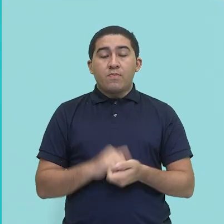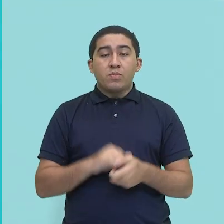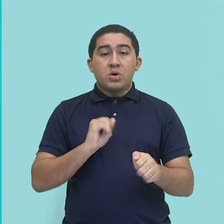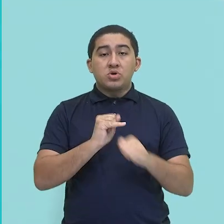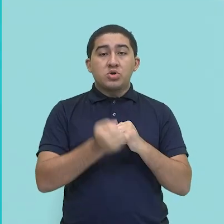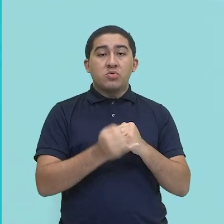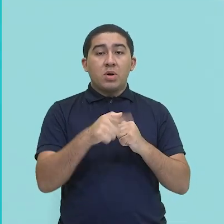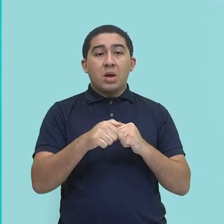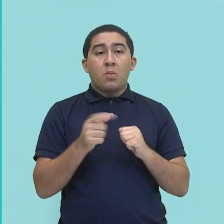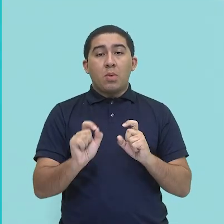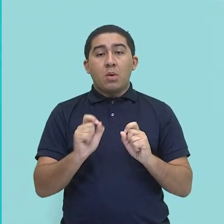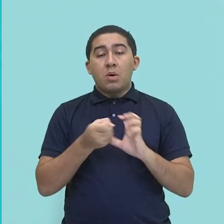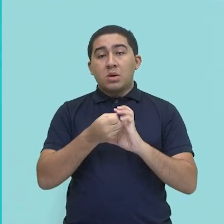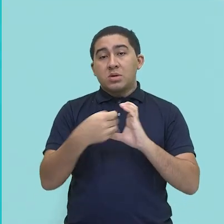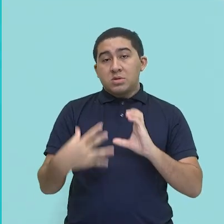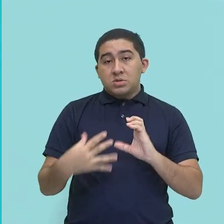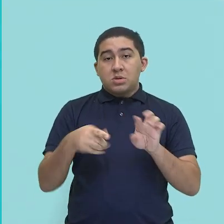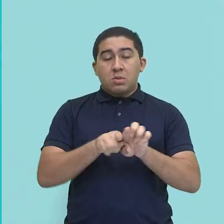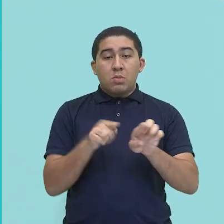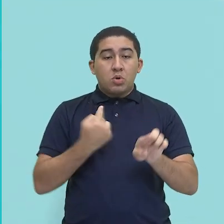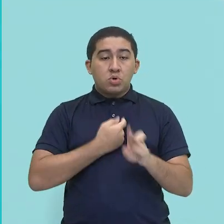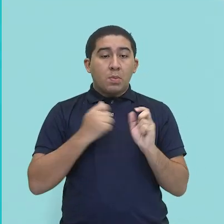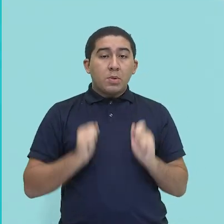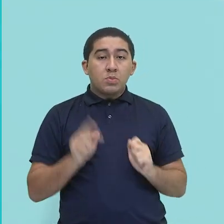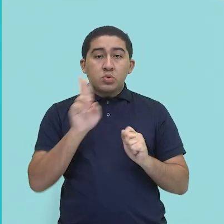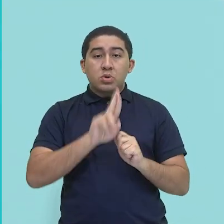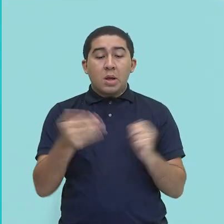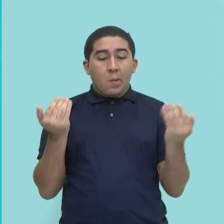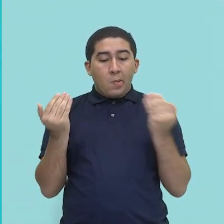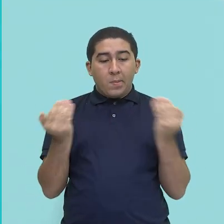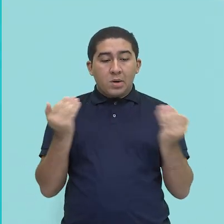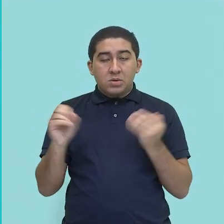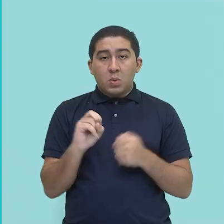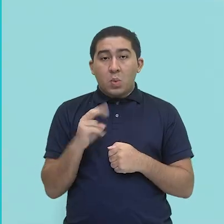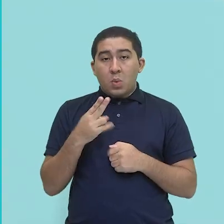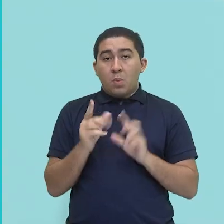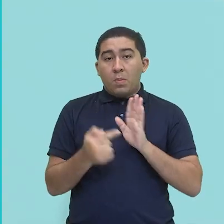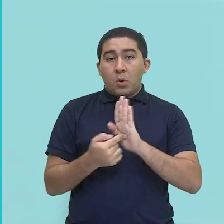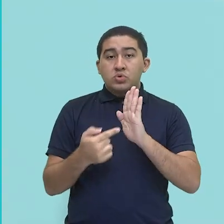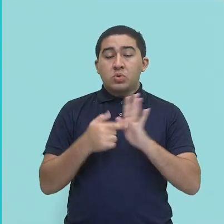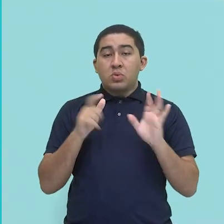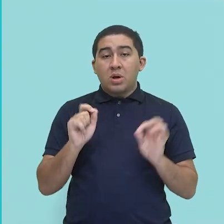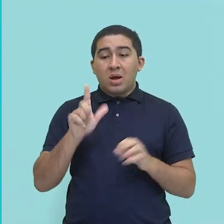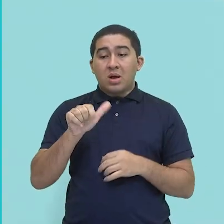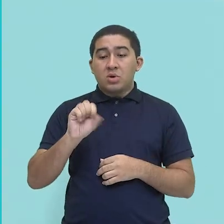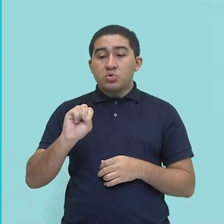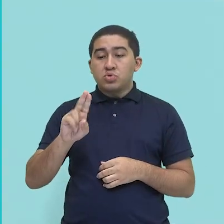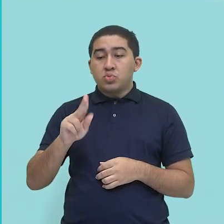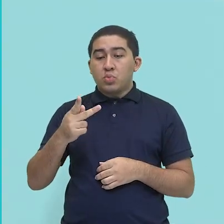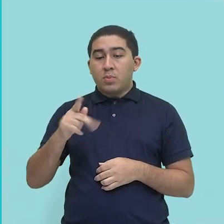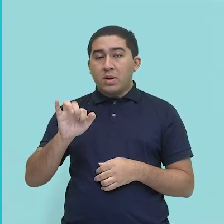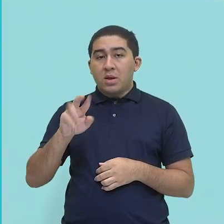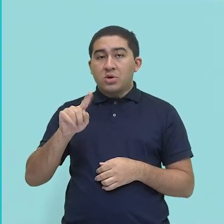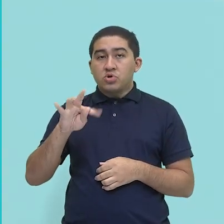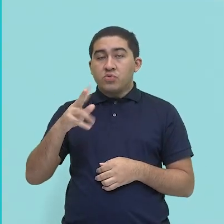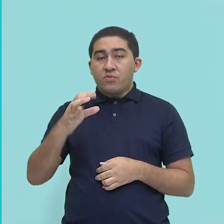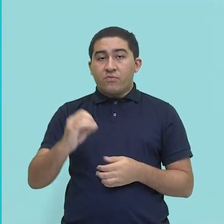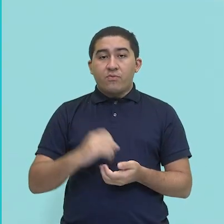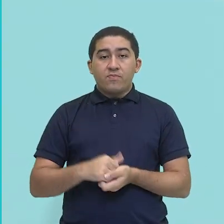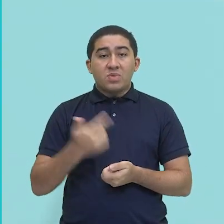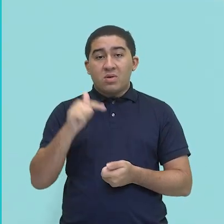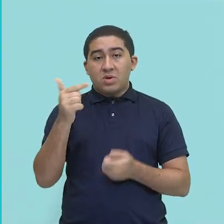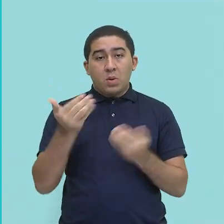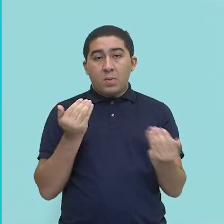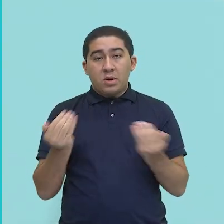Adjetivo é uma qualidade e nós podemos utilizar ele para comparar ou então para indicar que ele é o superlativo, que ele não tem comparação.